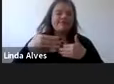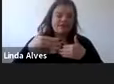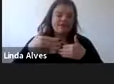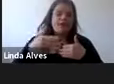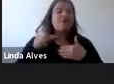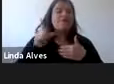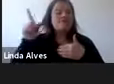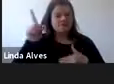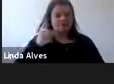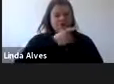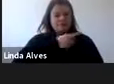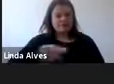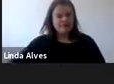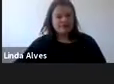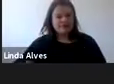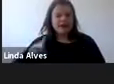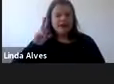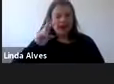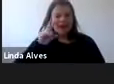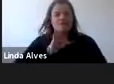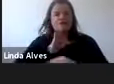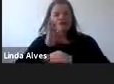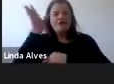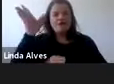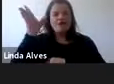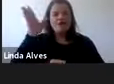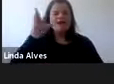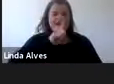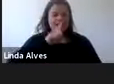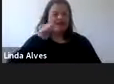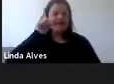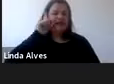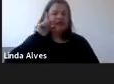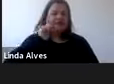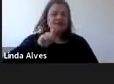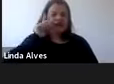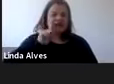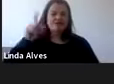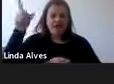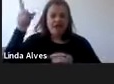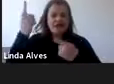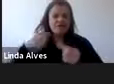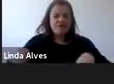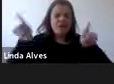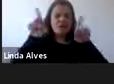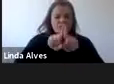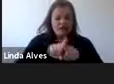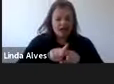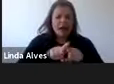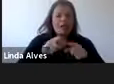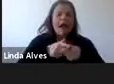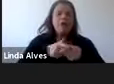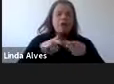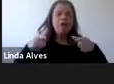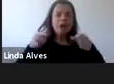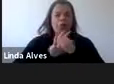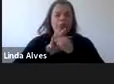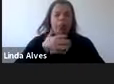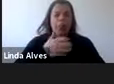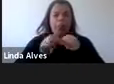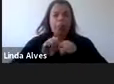presidente da República foi para os Estados Unidos com a comitiva e o governador do Paraná foi junto. E eles voltaram com aquela comitiva lá, a maioria contaminados pelo